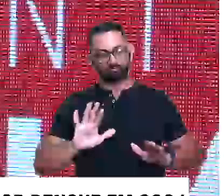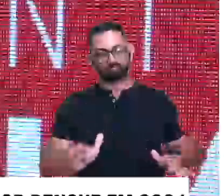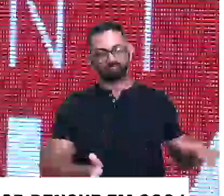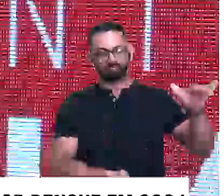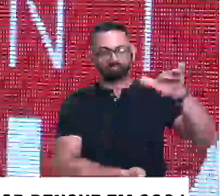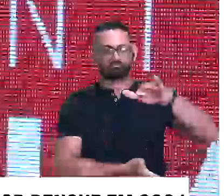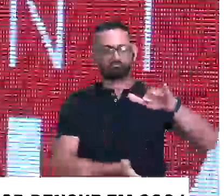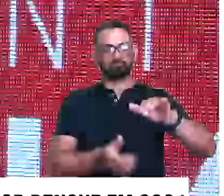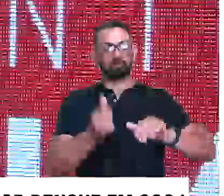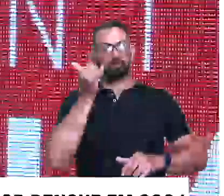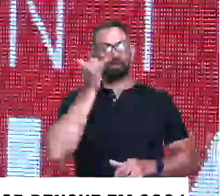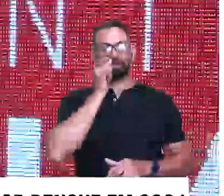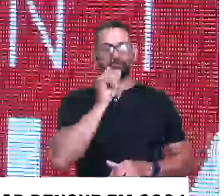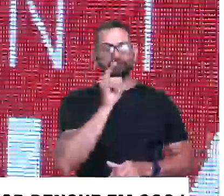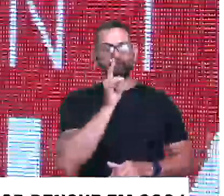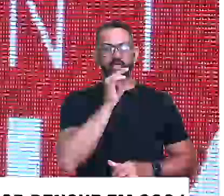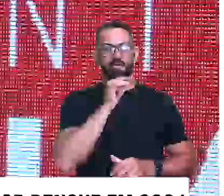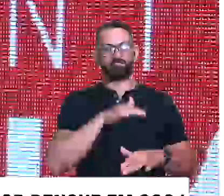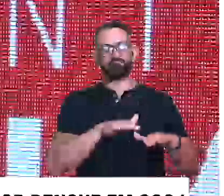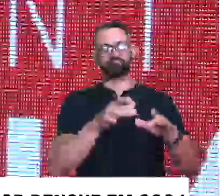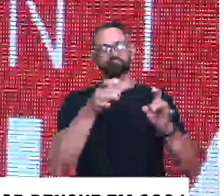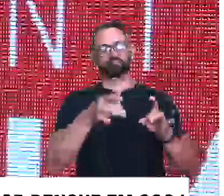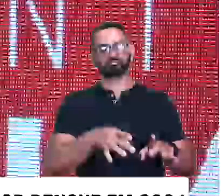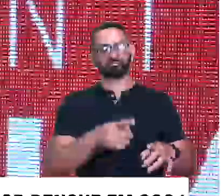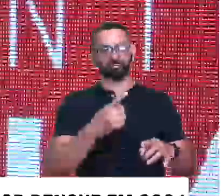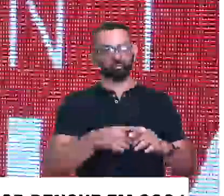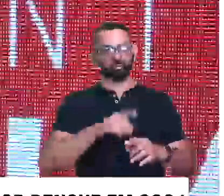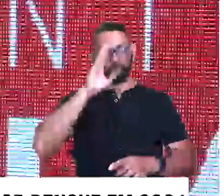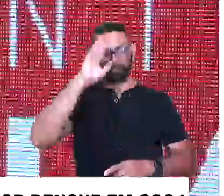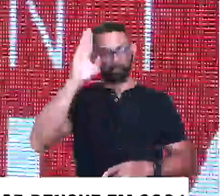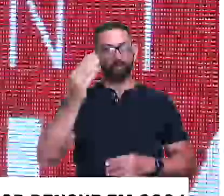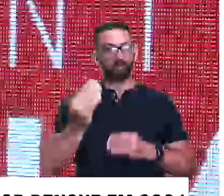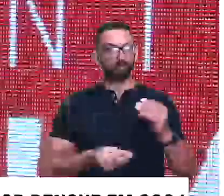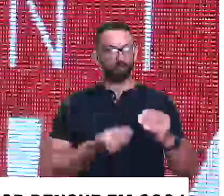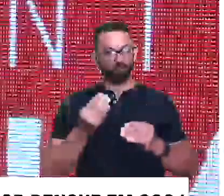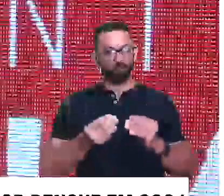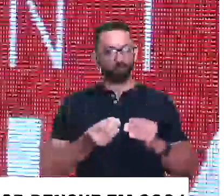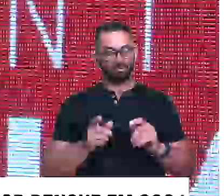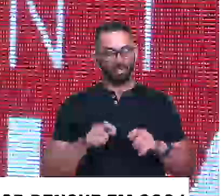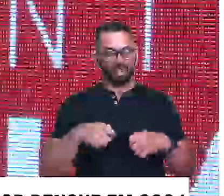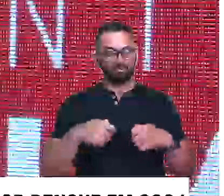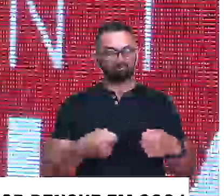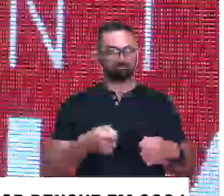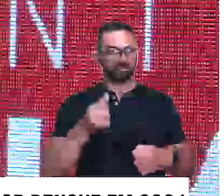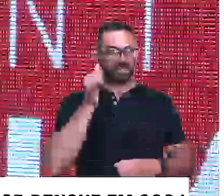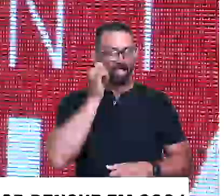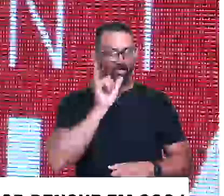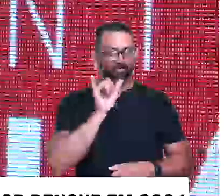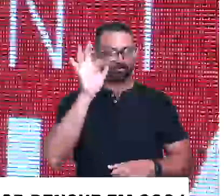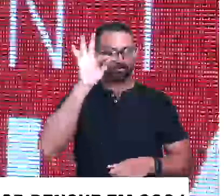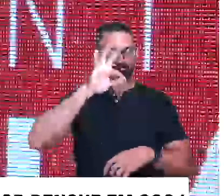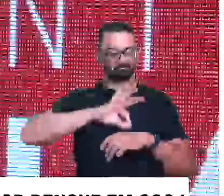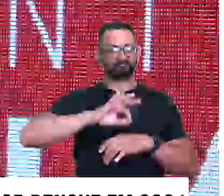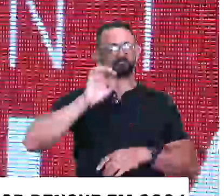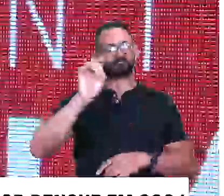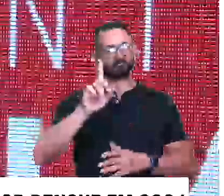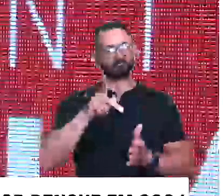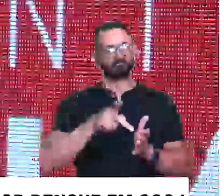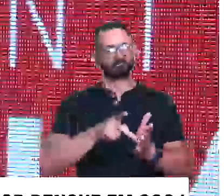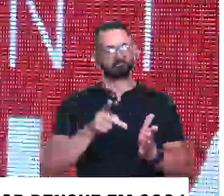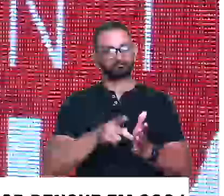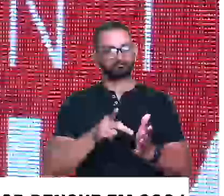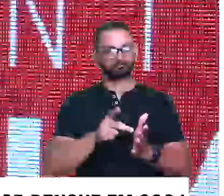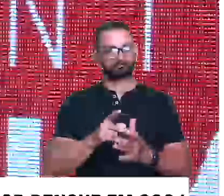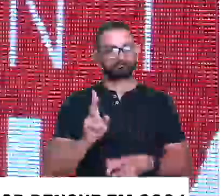limpa deixa virado para que não acumule água de forma aleatória porque a principal maneira de combater essa doença de combater o mosquito